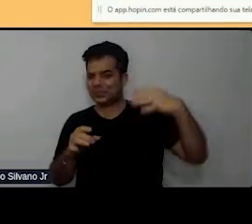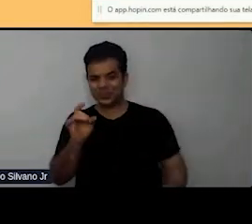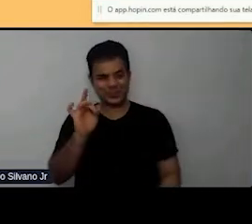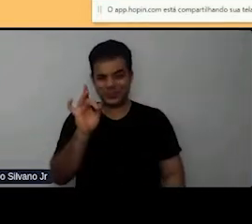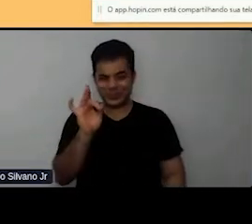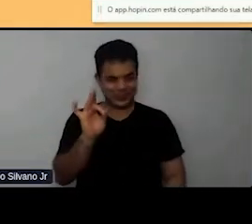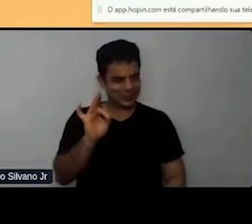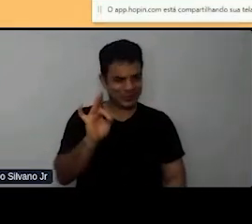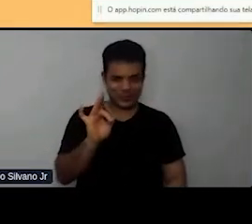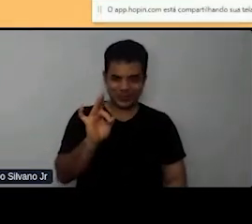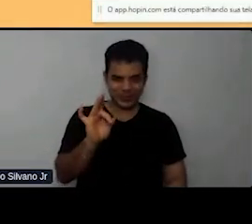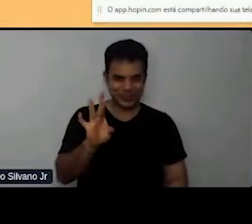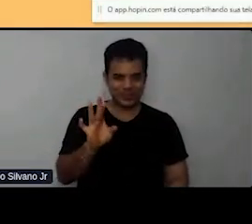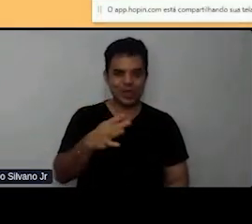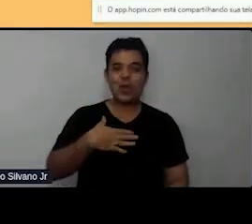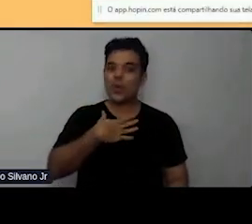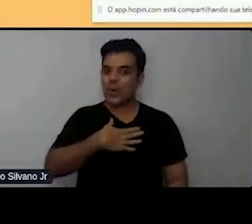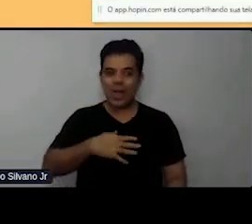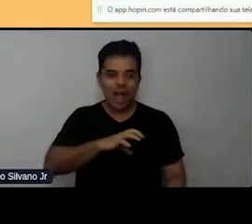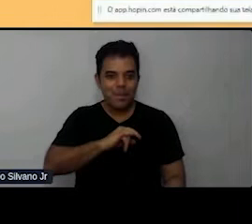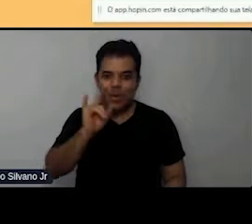O pessoal falando que gostou dos quadros.